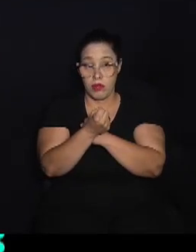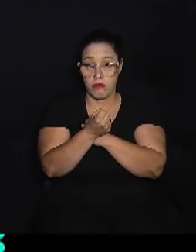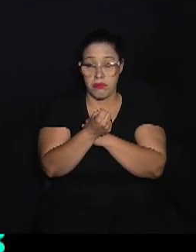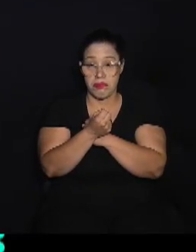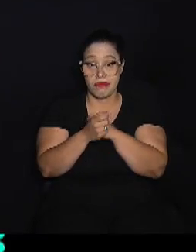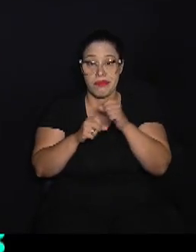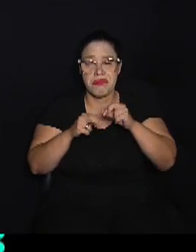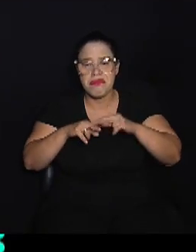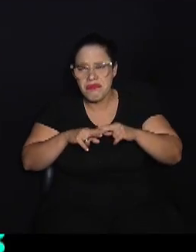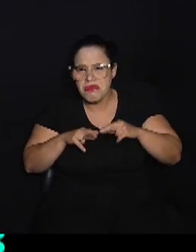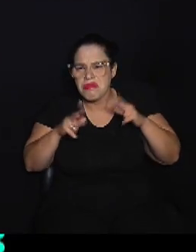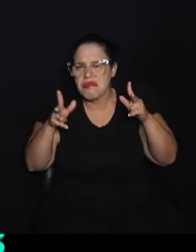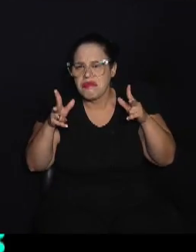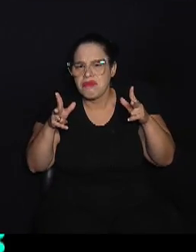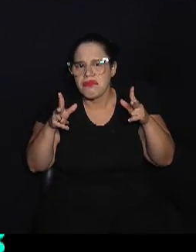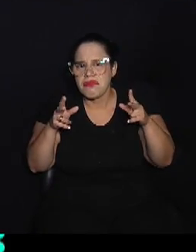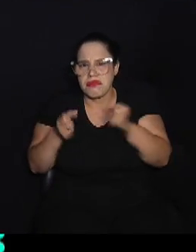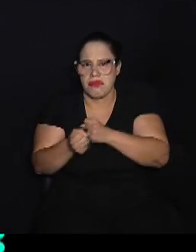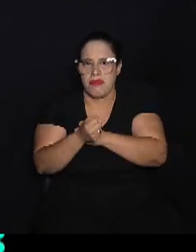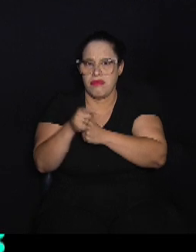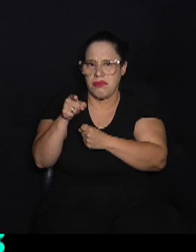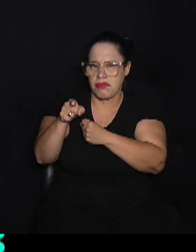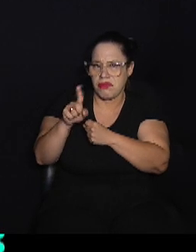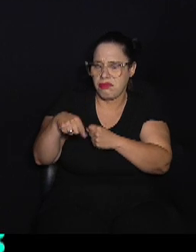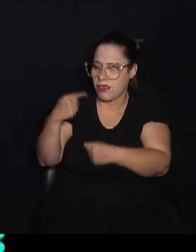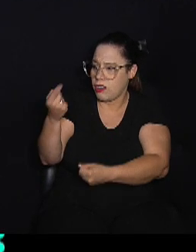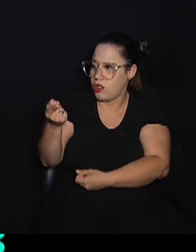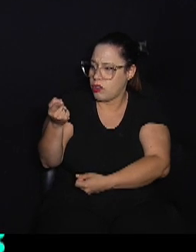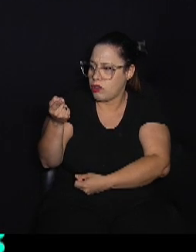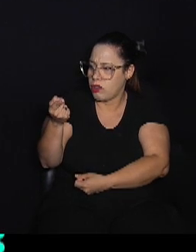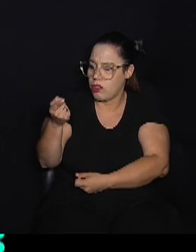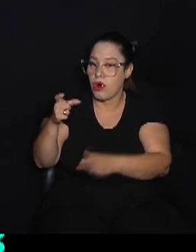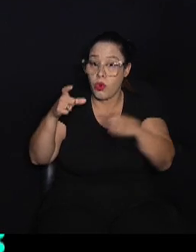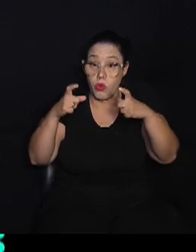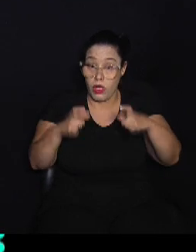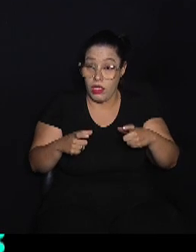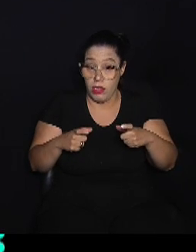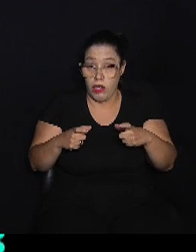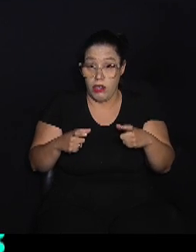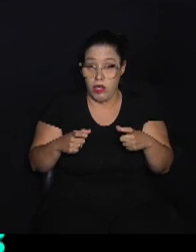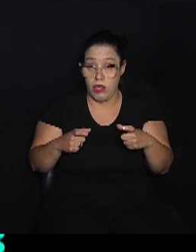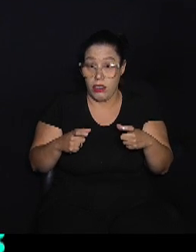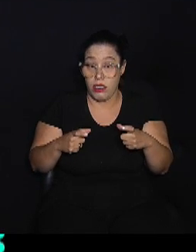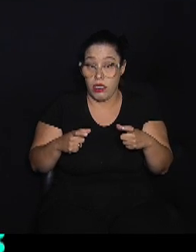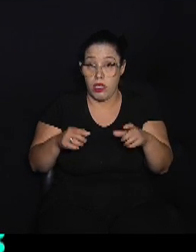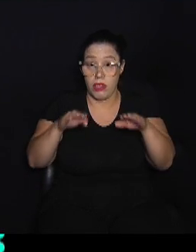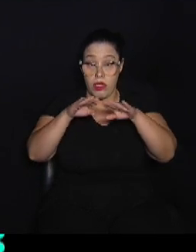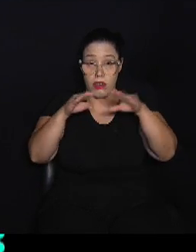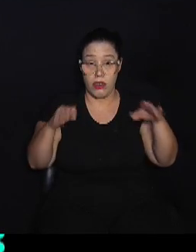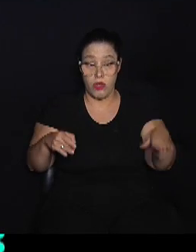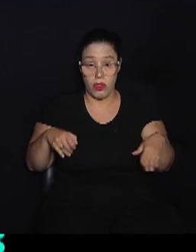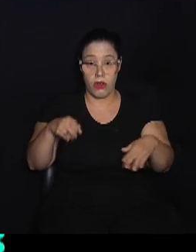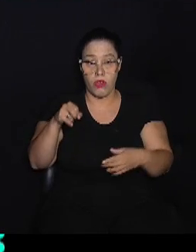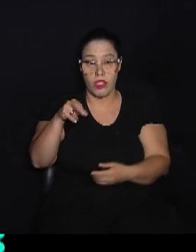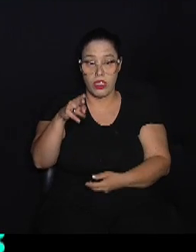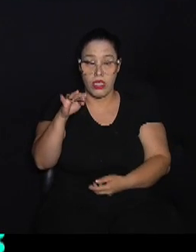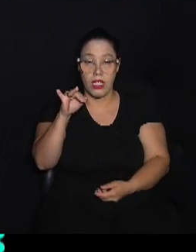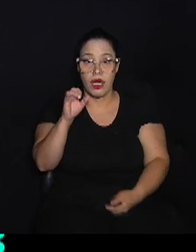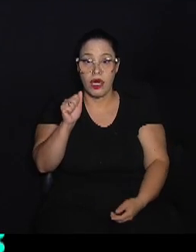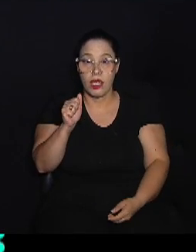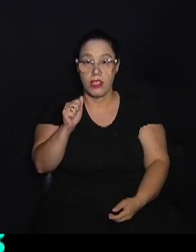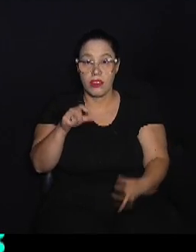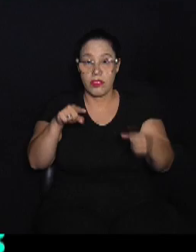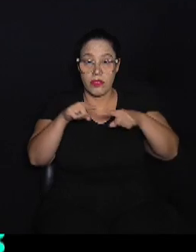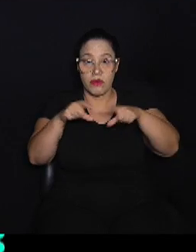que diferenciava a prisão deles de outras era o lugar. Situada aos pés da Cordilheira dos Andes, o